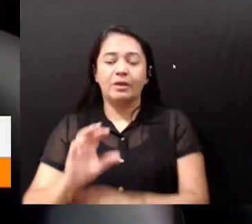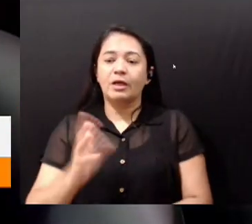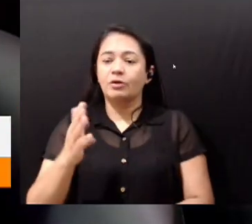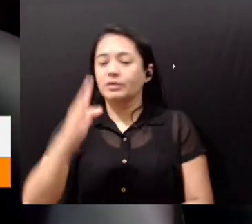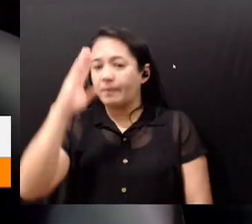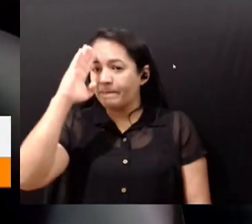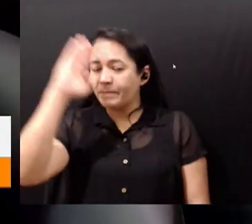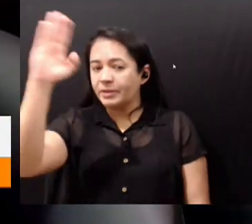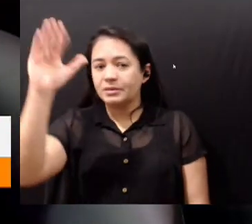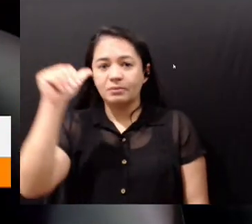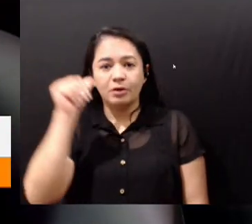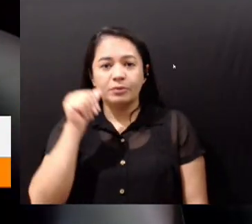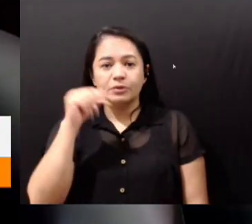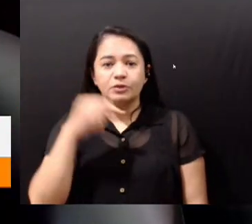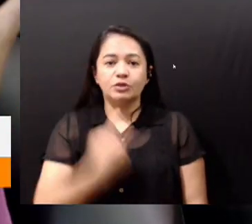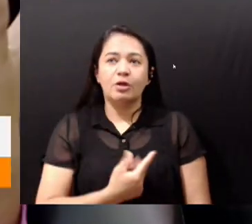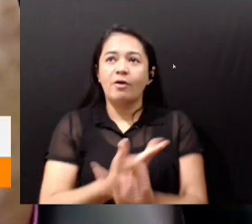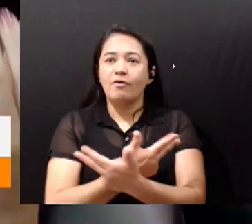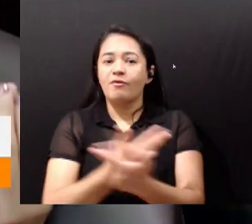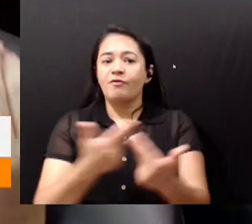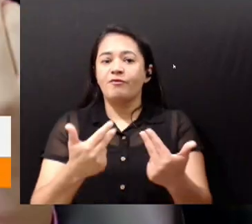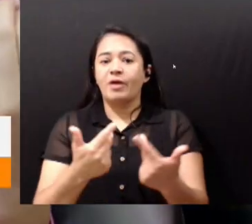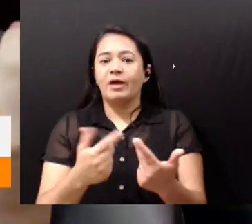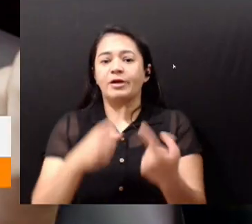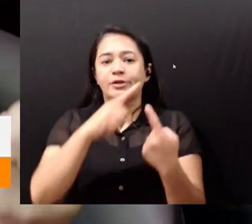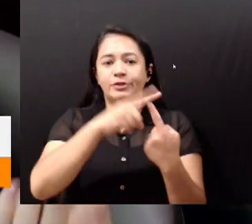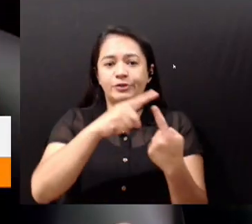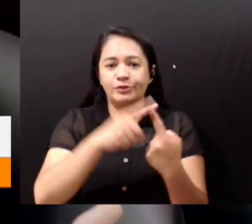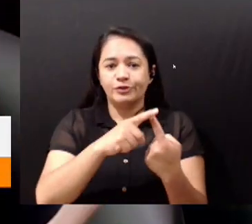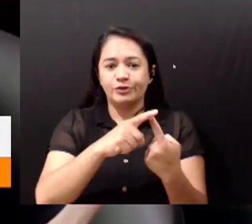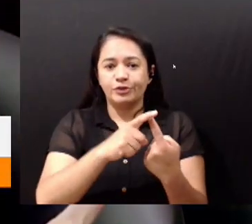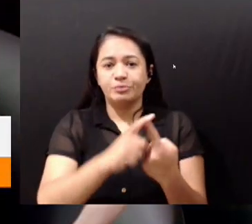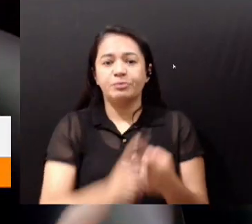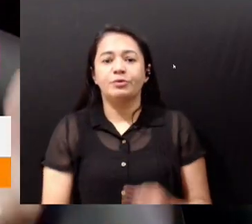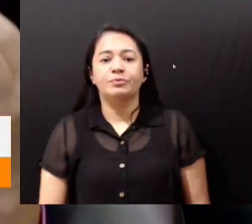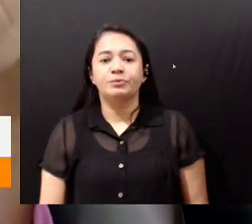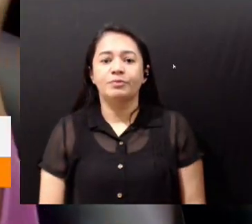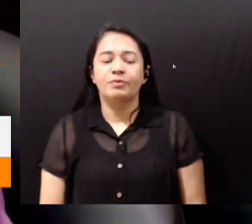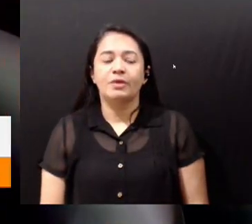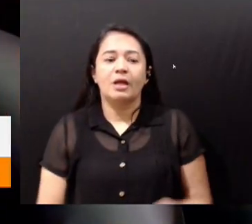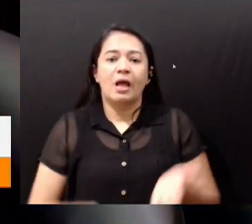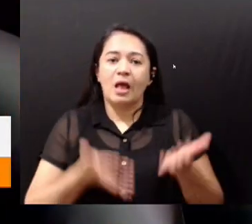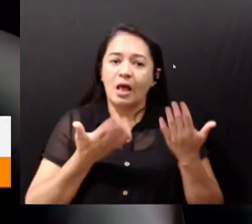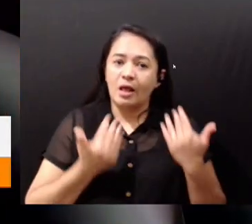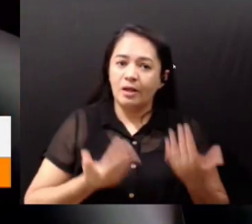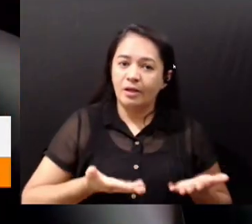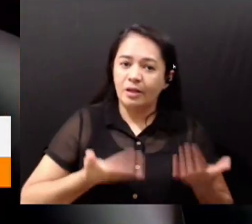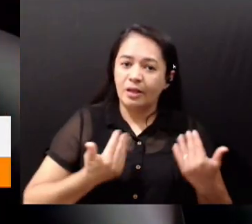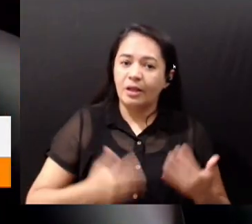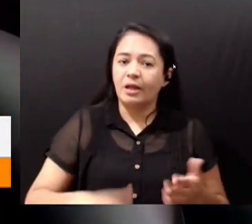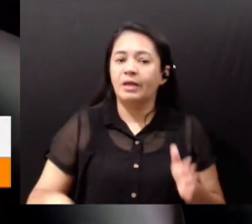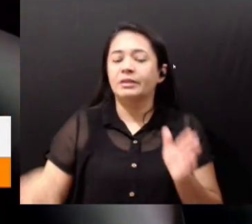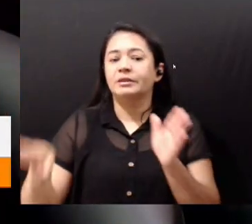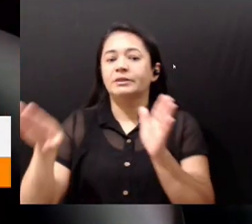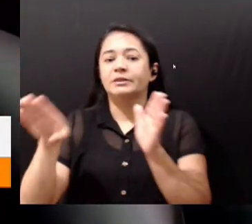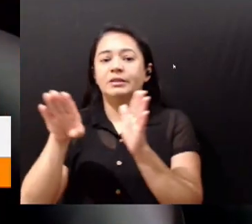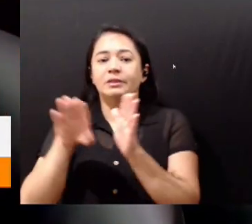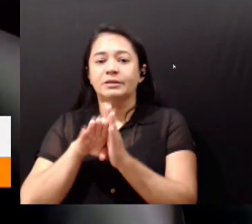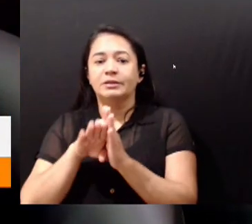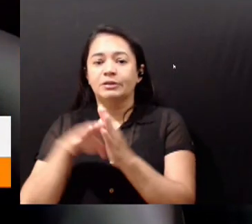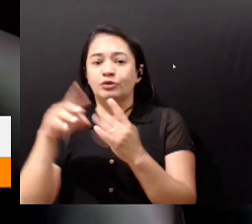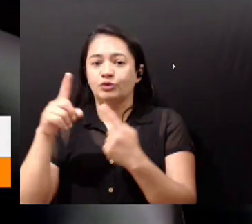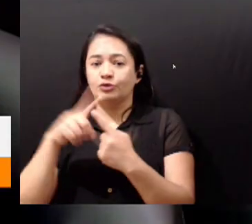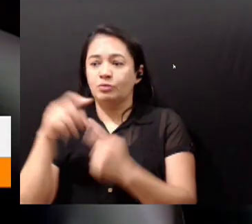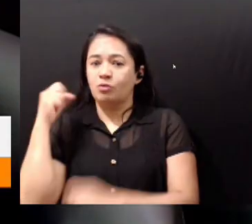ter várias classificações, desde uma classificação mais leve de lipedema, até uma classificação mais grave, que a gente